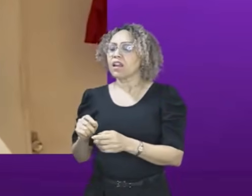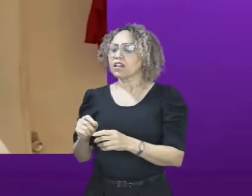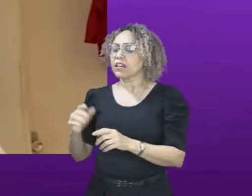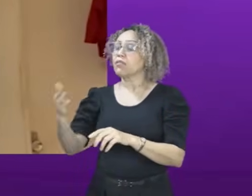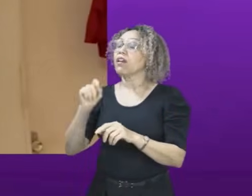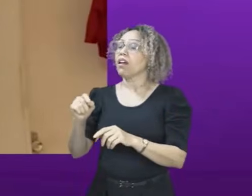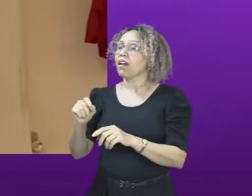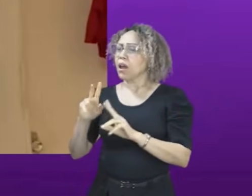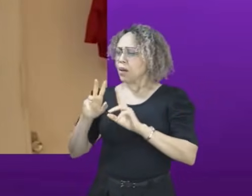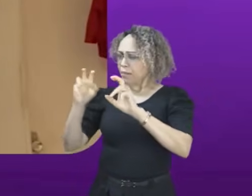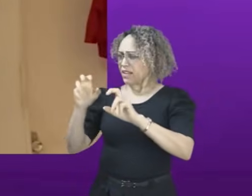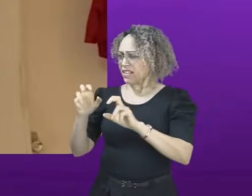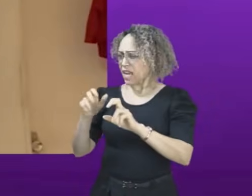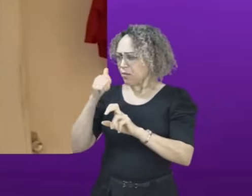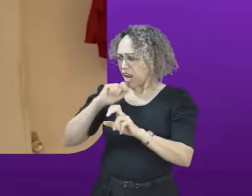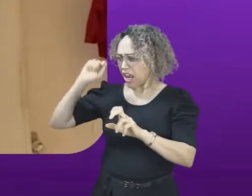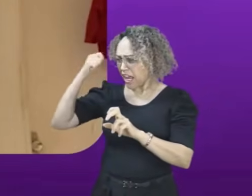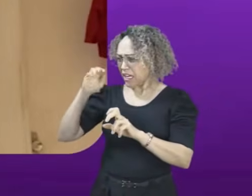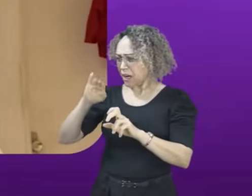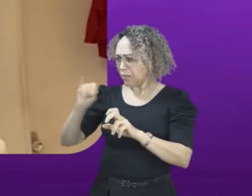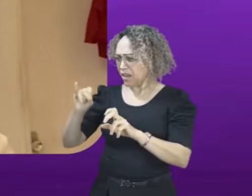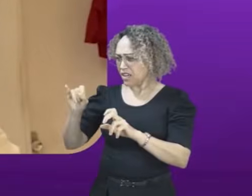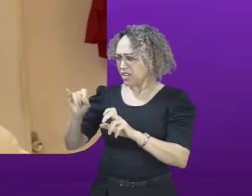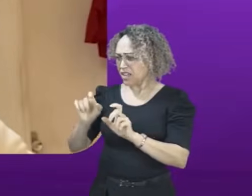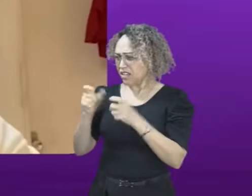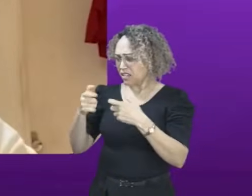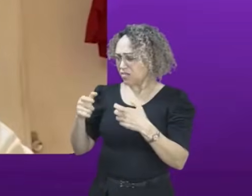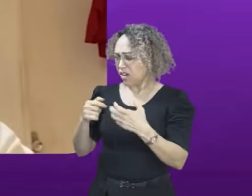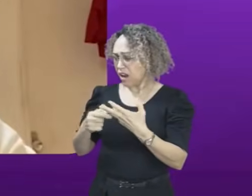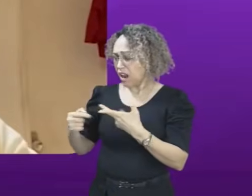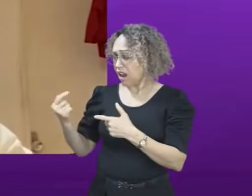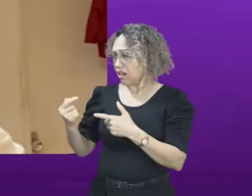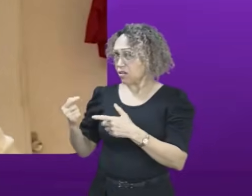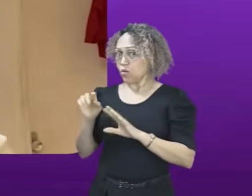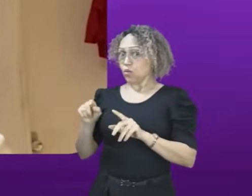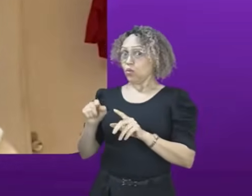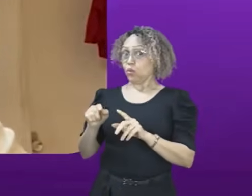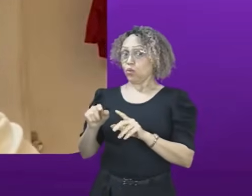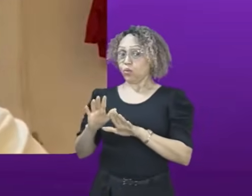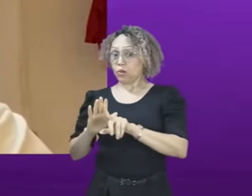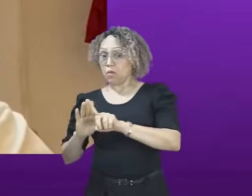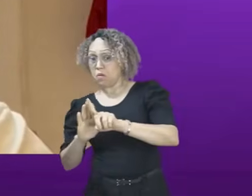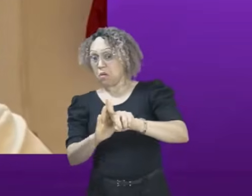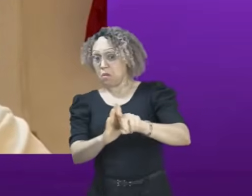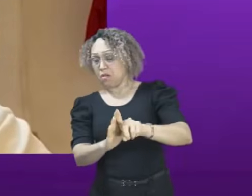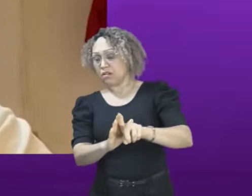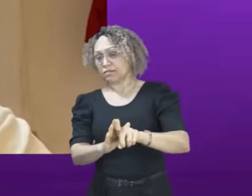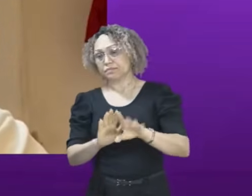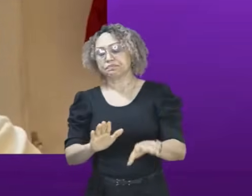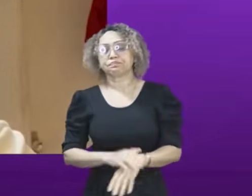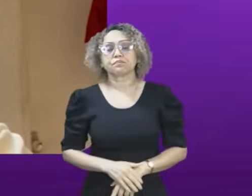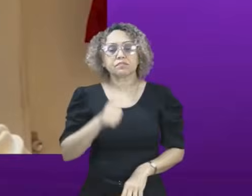intercessorial, como uma prática de política coletiva constante. O feminismo que carrego dentro